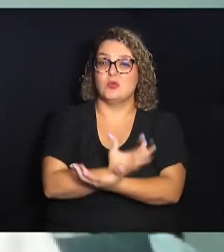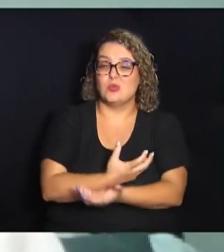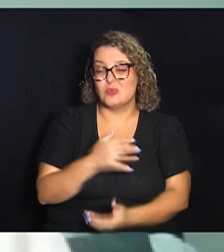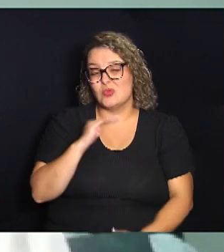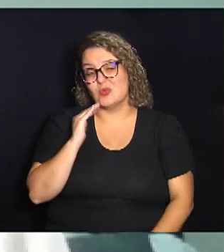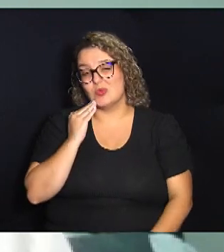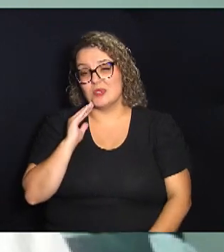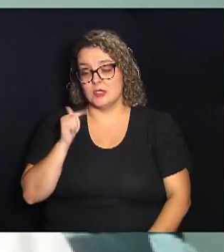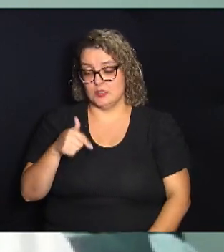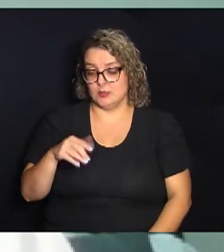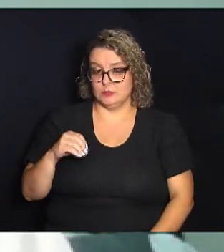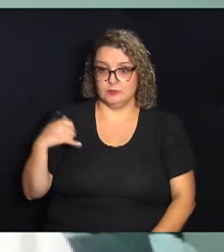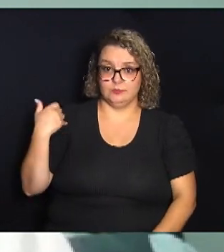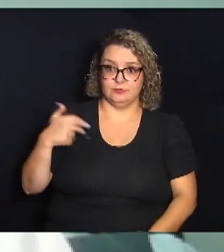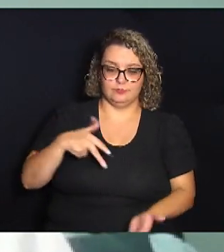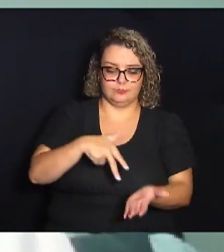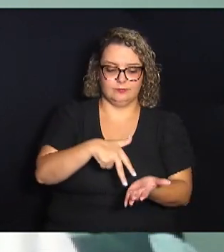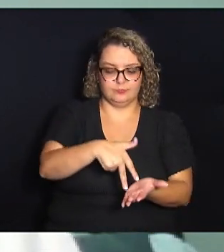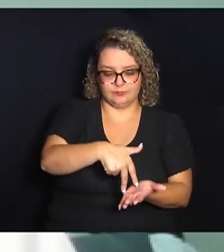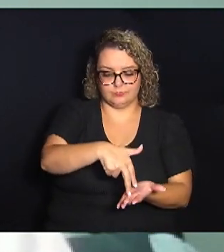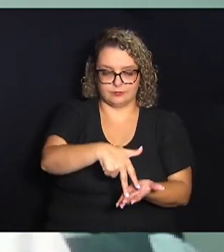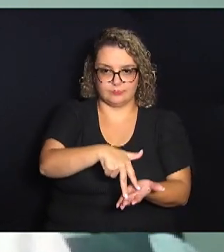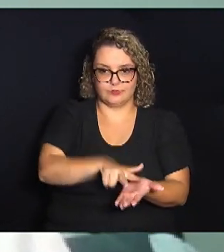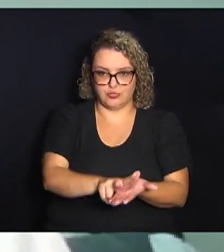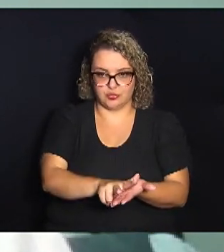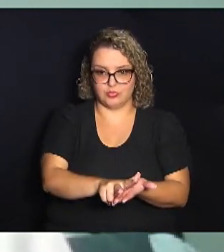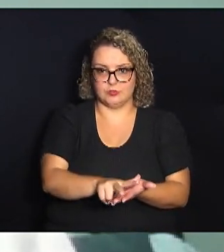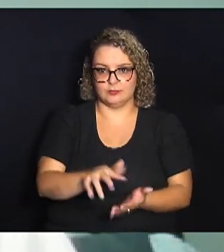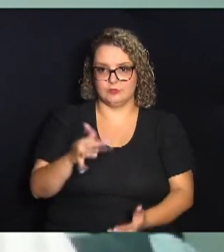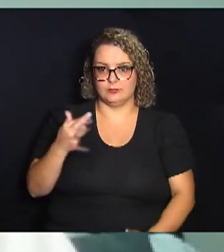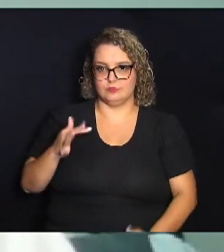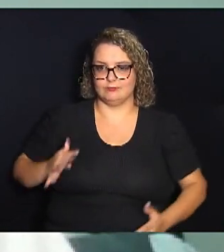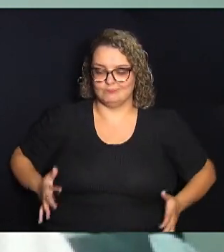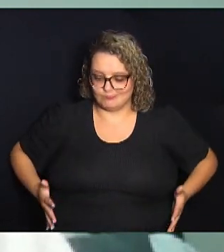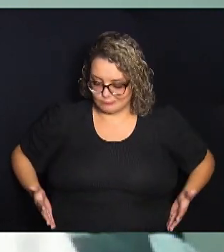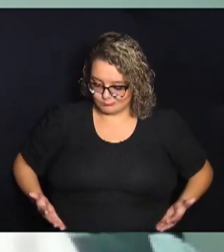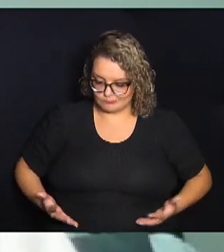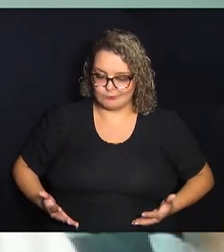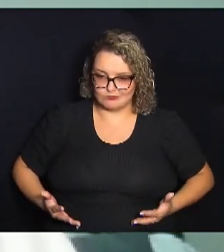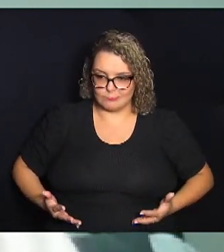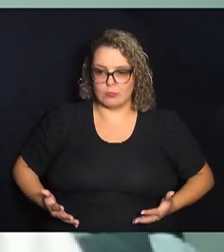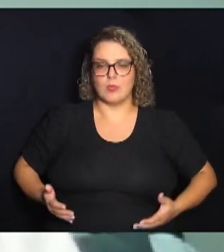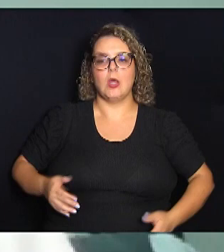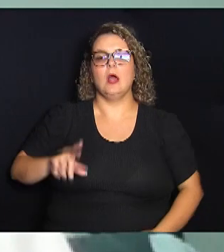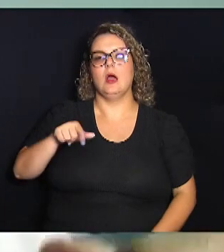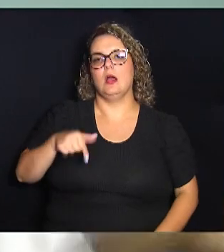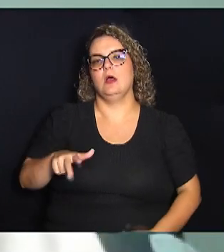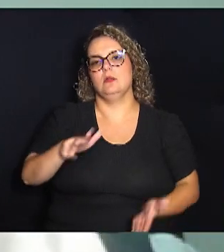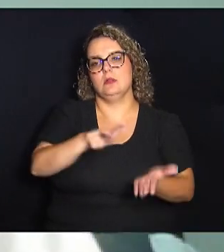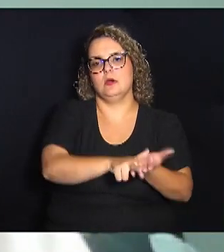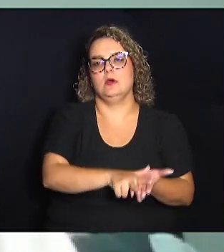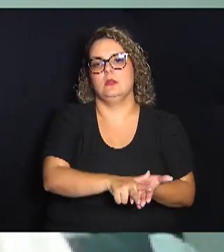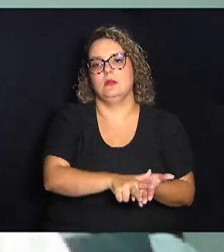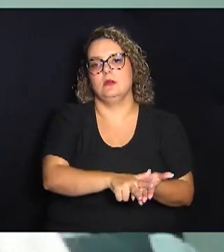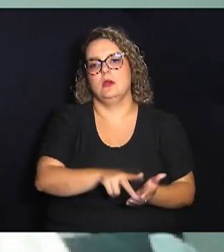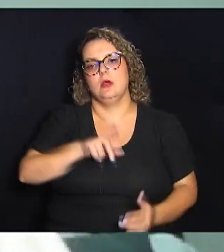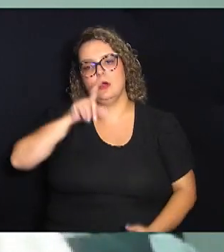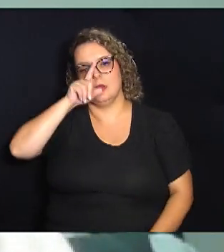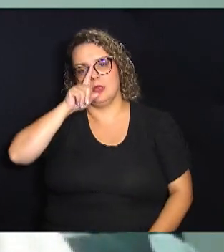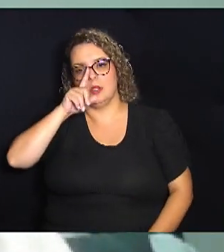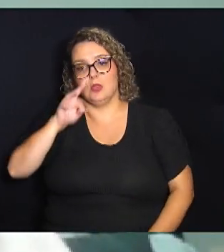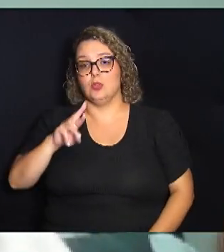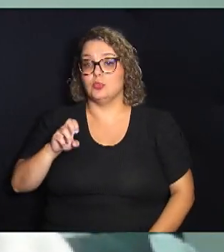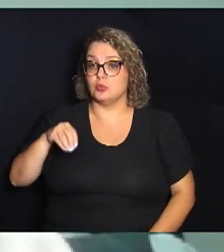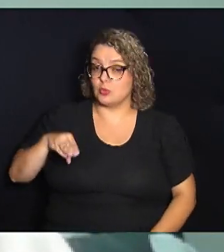aos 70 anos, escorrega no tapetinho do banheiro, fratura de bacia, vai para o hospital, internação, risco de